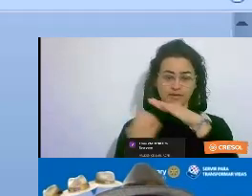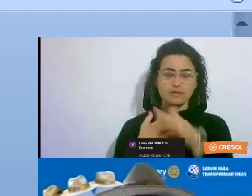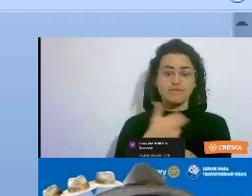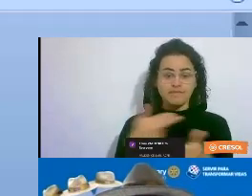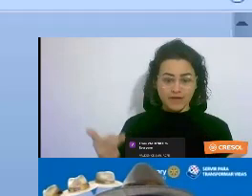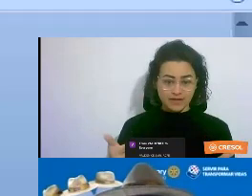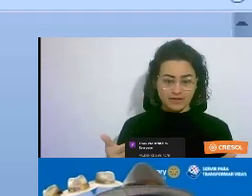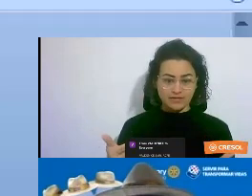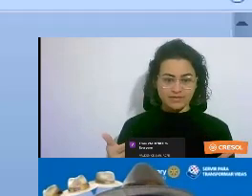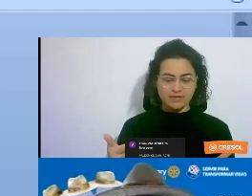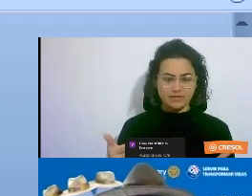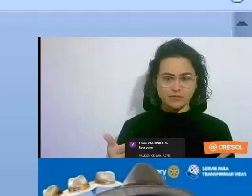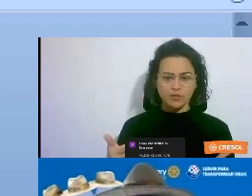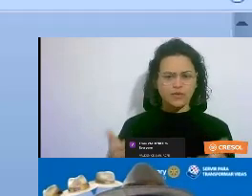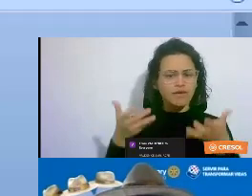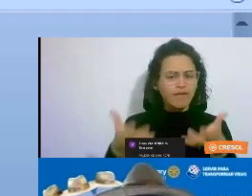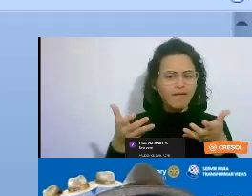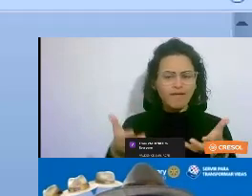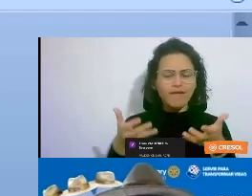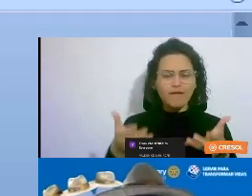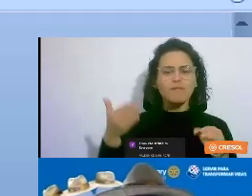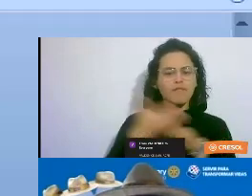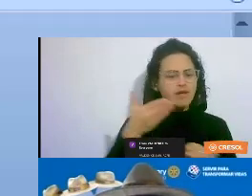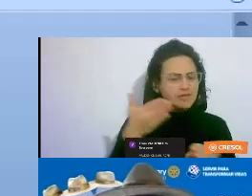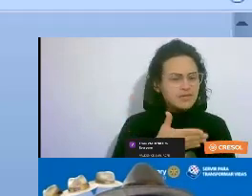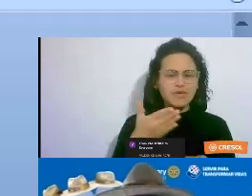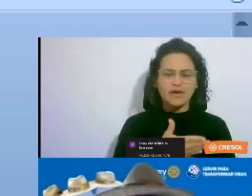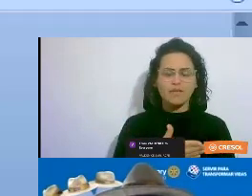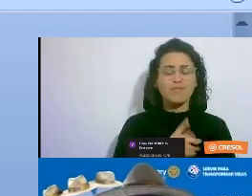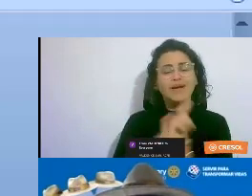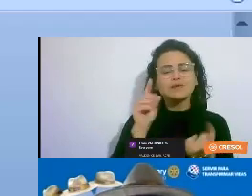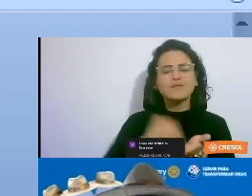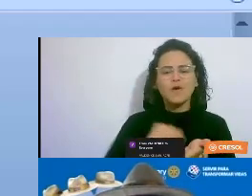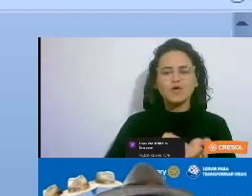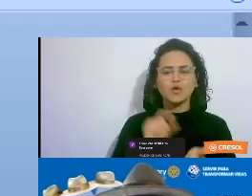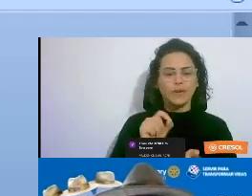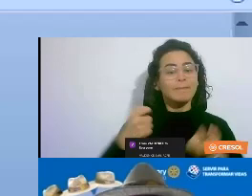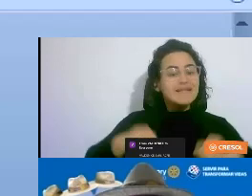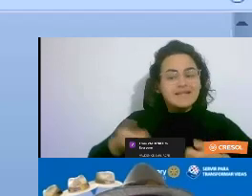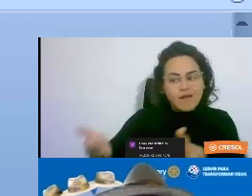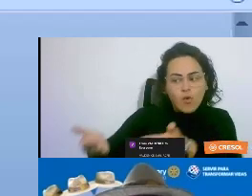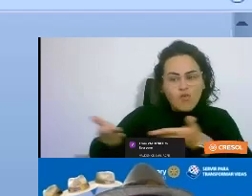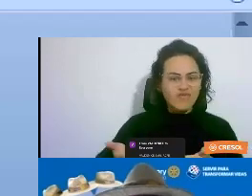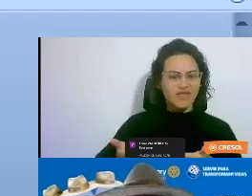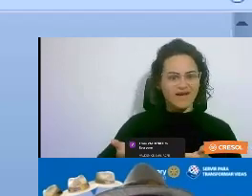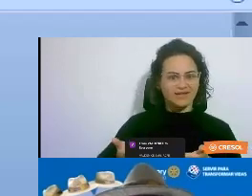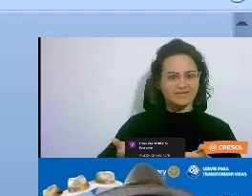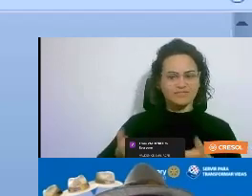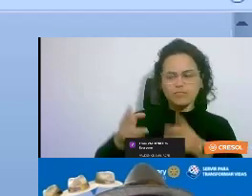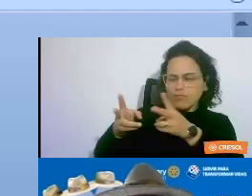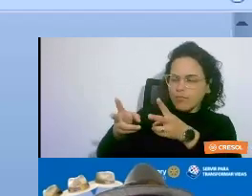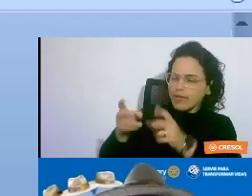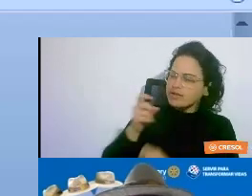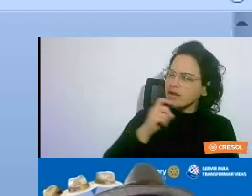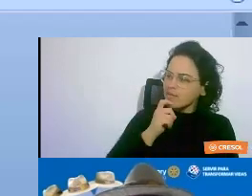realmente gostariam muito de estar participando. O que está faltando? O convite. Tá? Então, os clubes aí